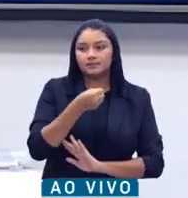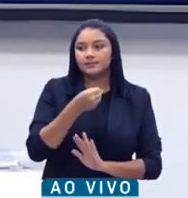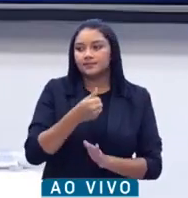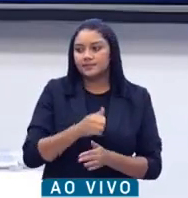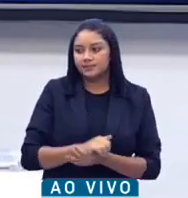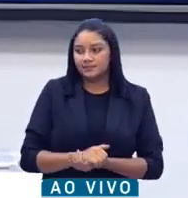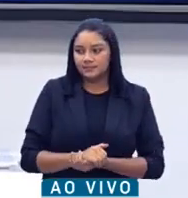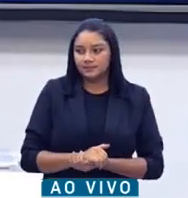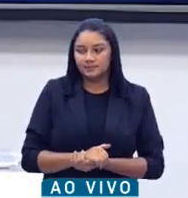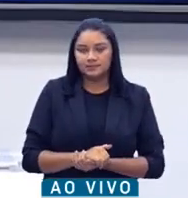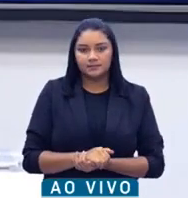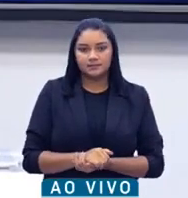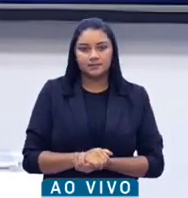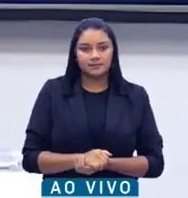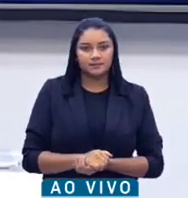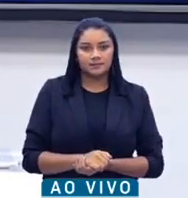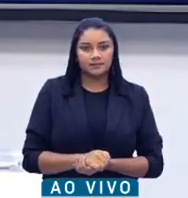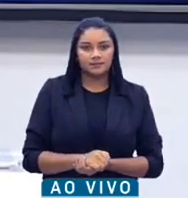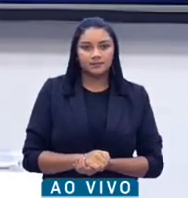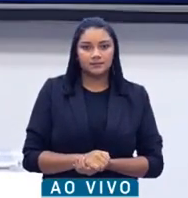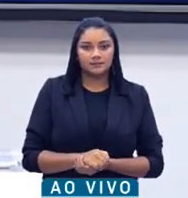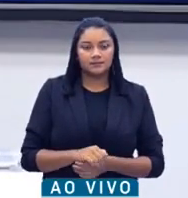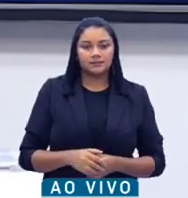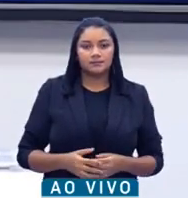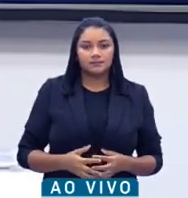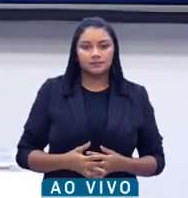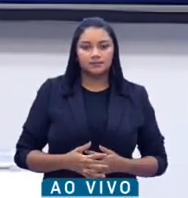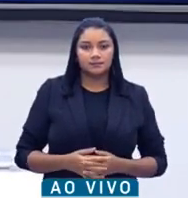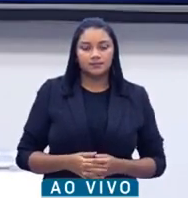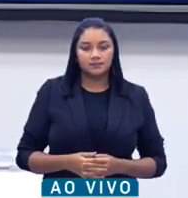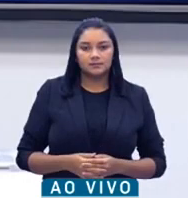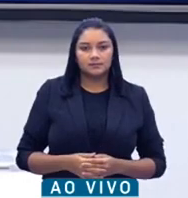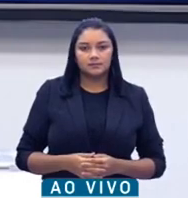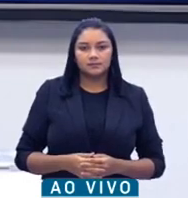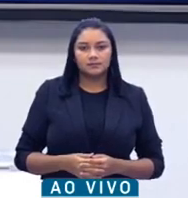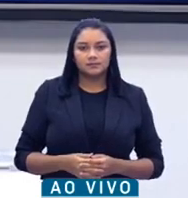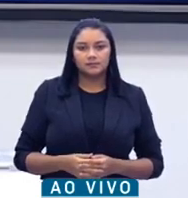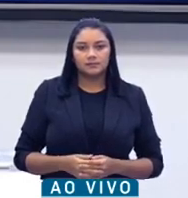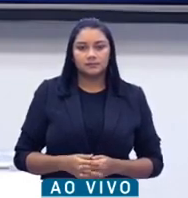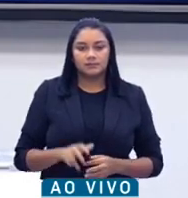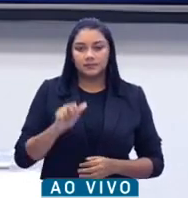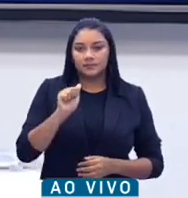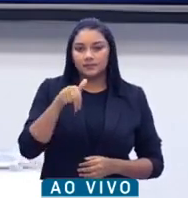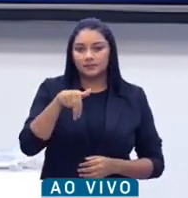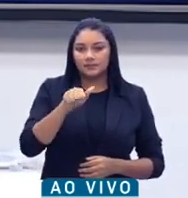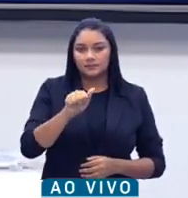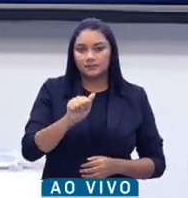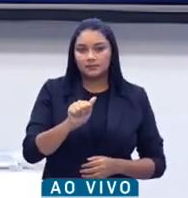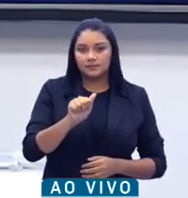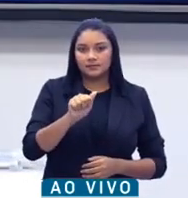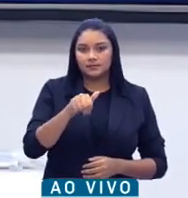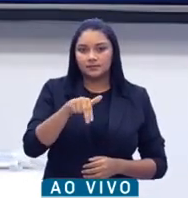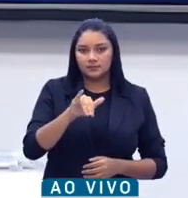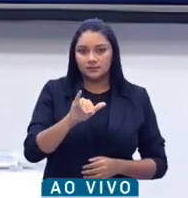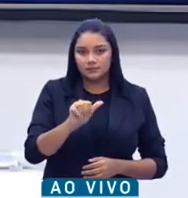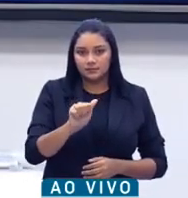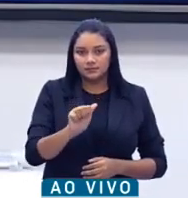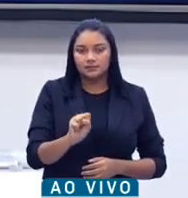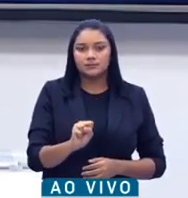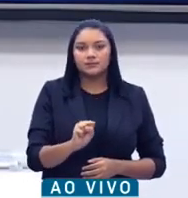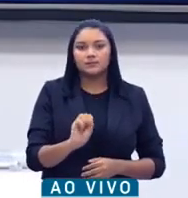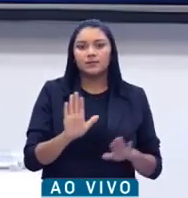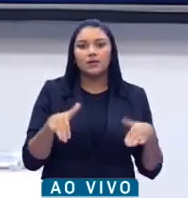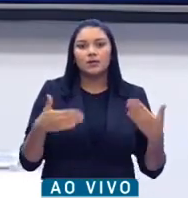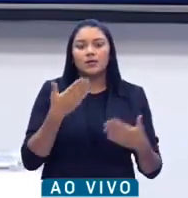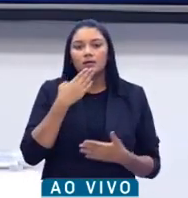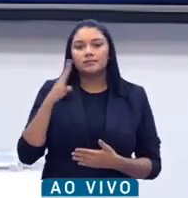jornalistas, né, de um jornalista que é Ananias Ribeiro, que vai perguntar. Vamos ver então qual dos candidatos